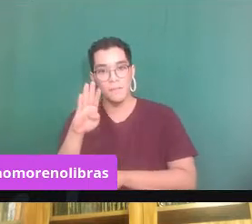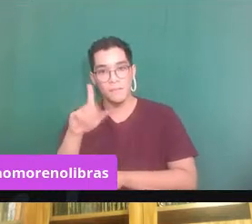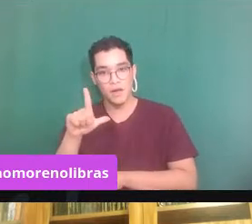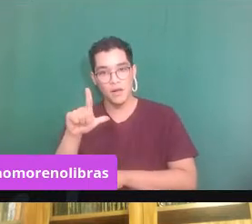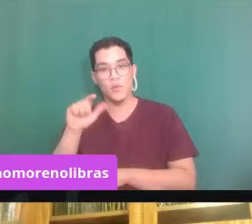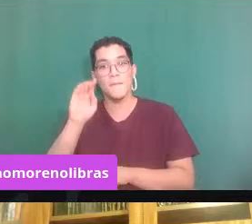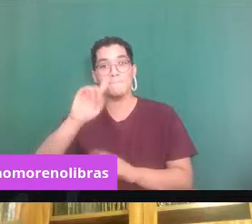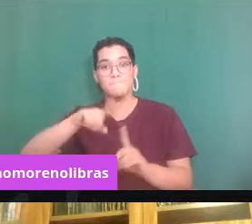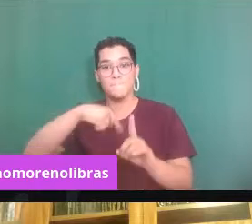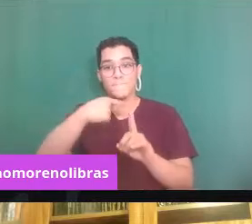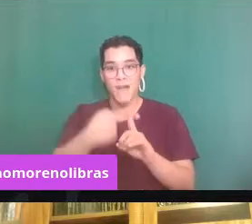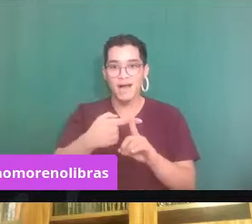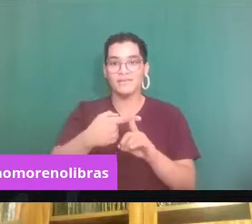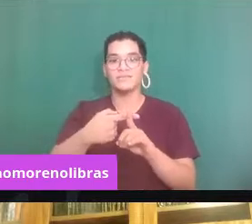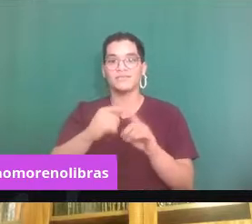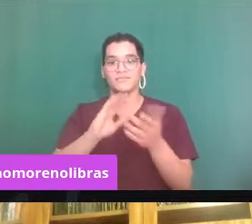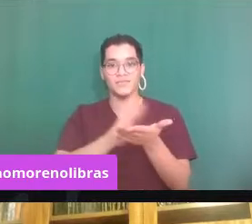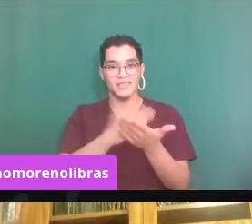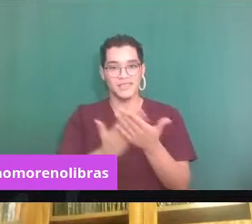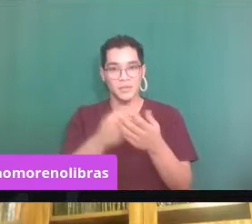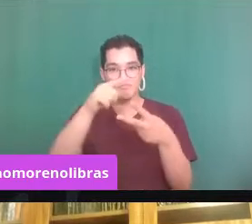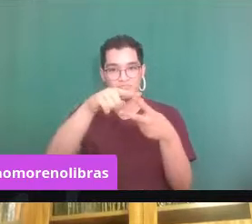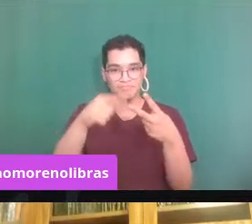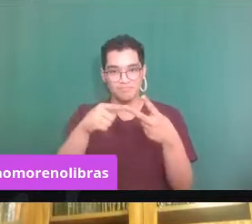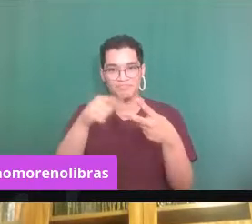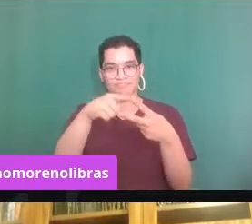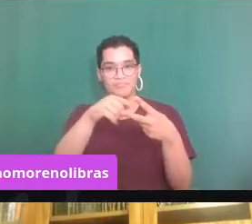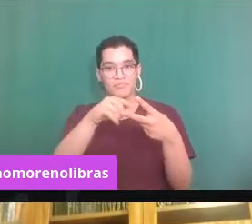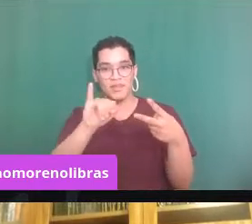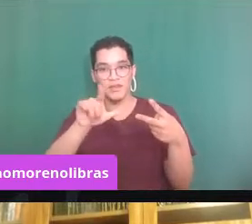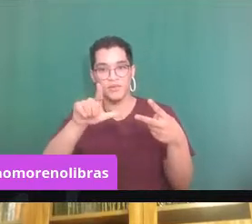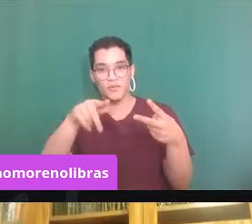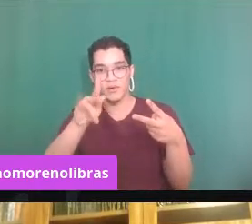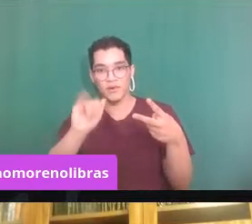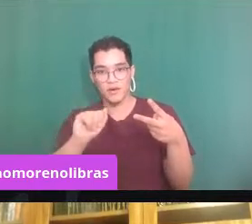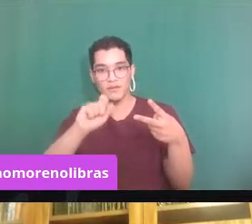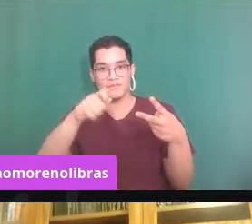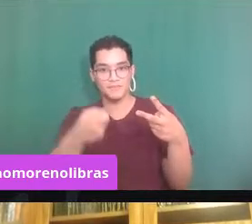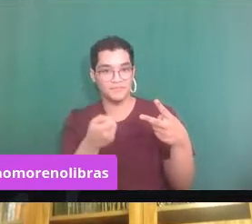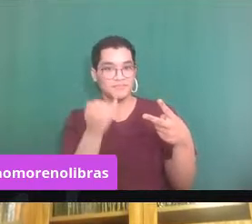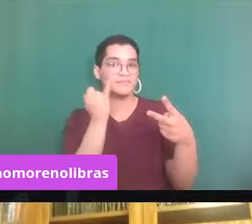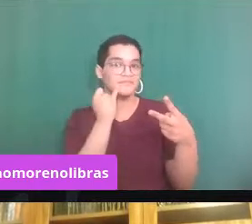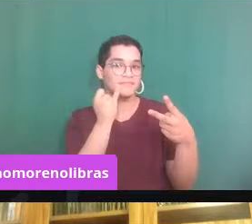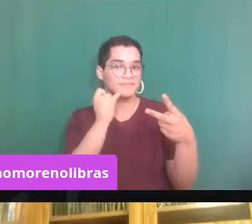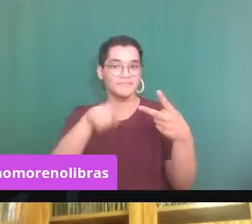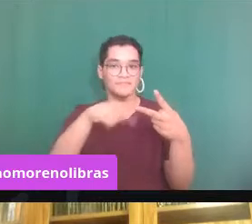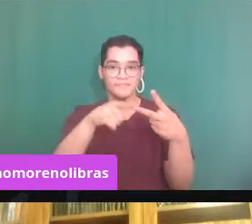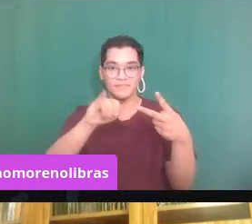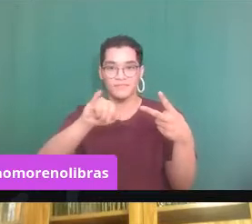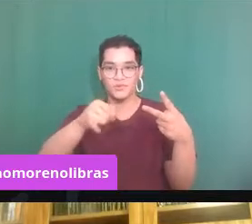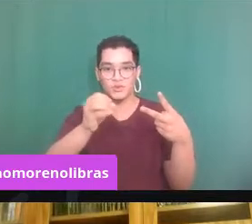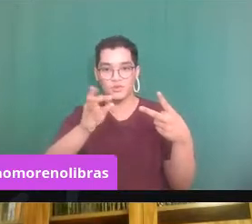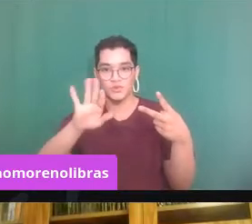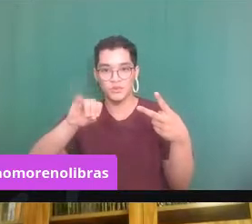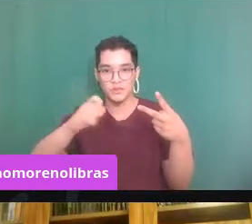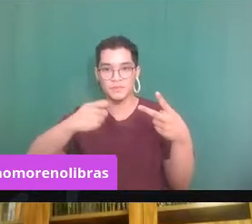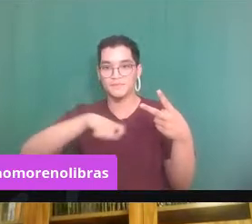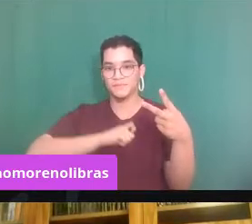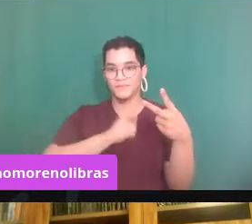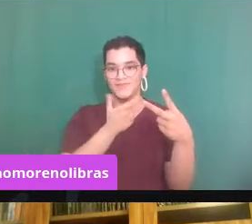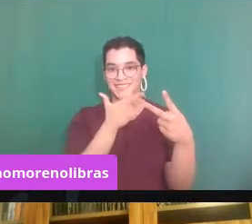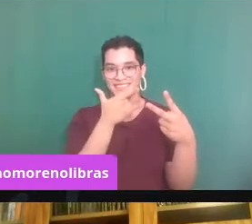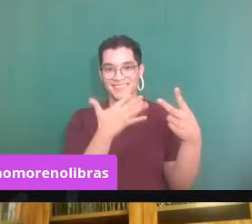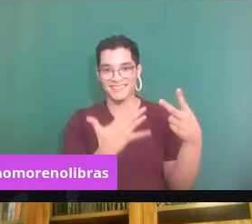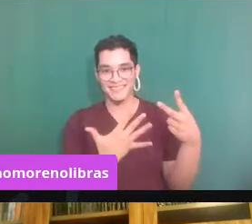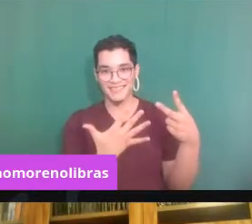Padilha e João Moreno, responsáveis por tornar a nossa palestra mais acessível a todos. Agora eu passo a palavra para